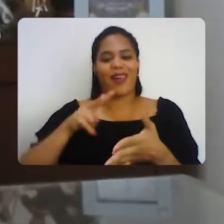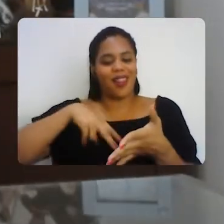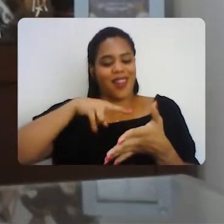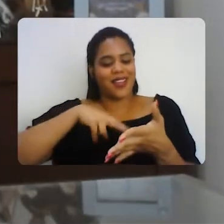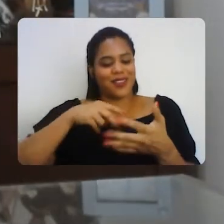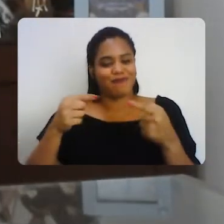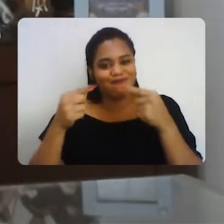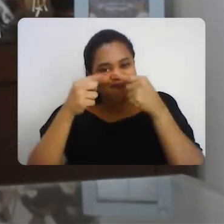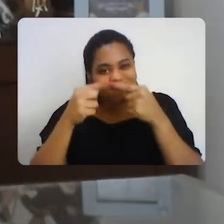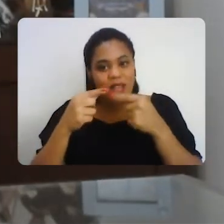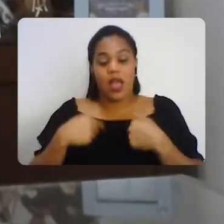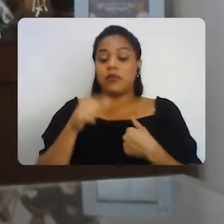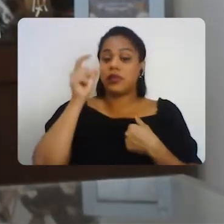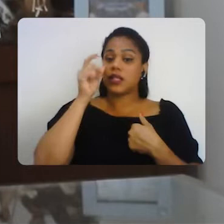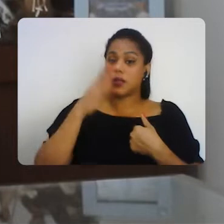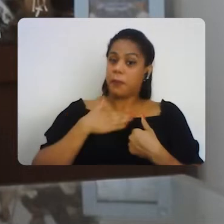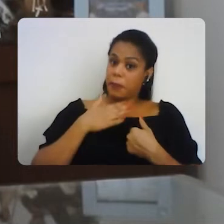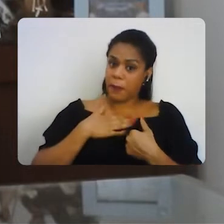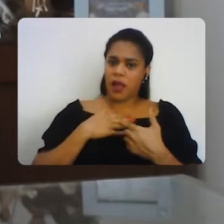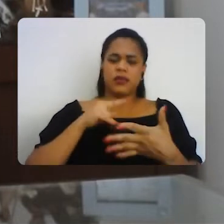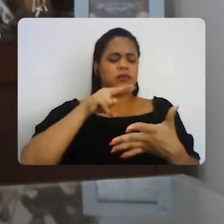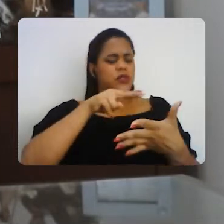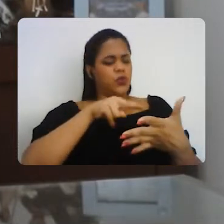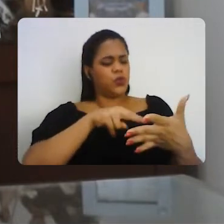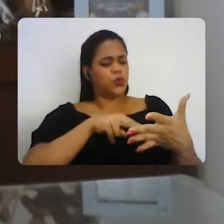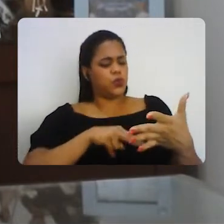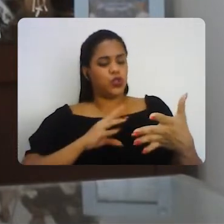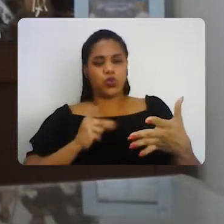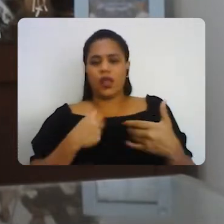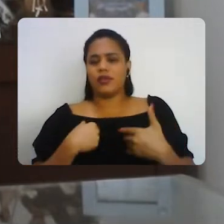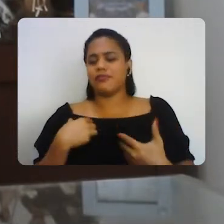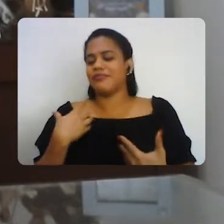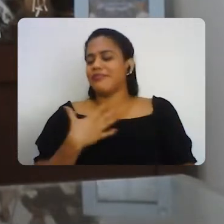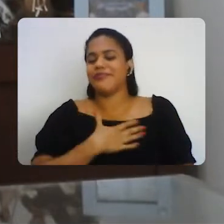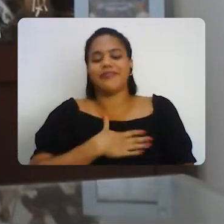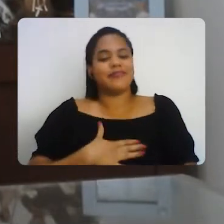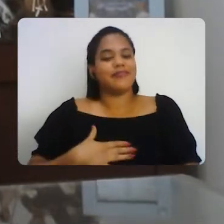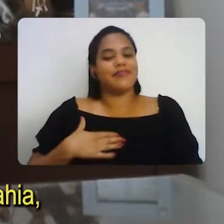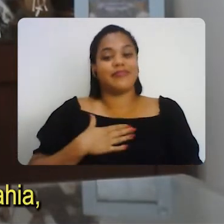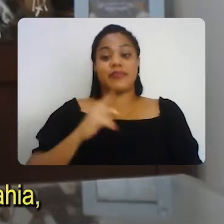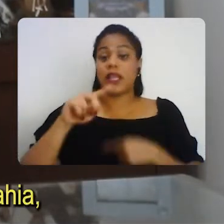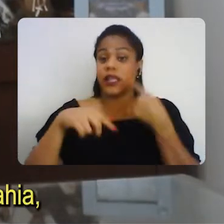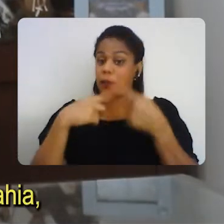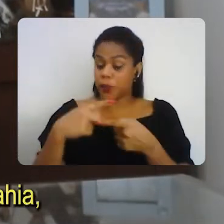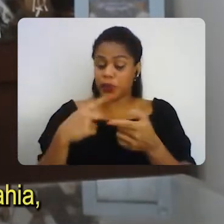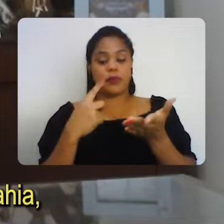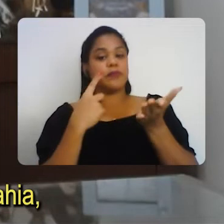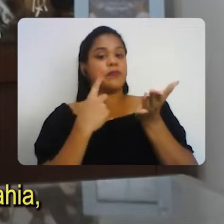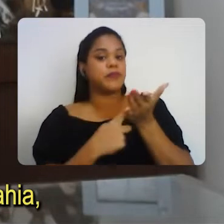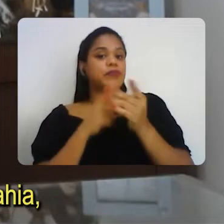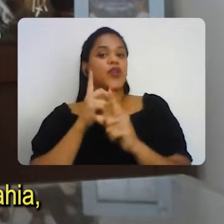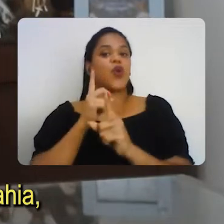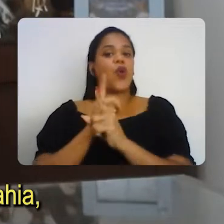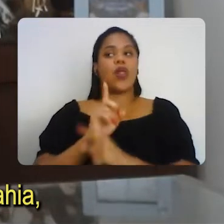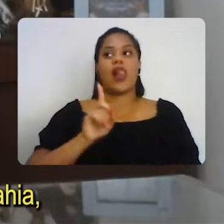foi muito interessante para mim. Li todo o texto e fiquei encantado. Depois disso, ele marcou